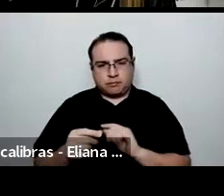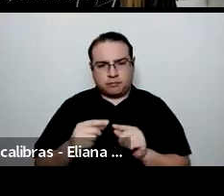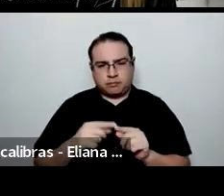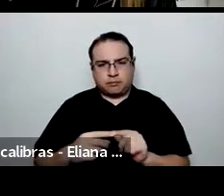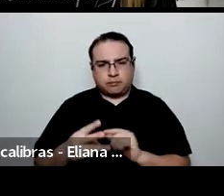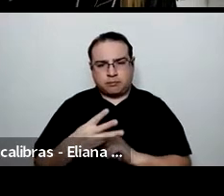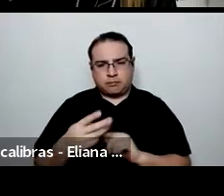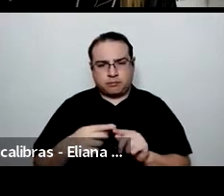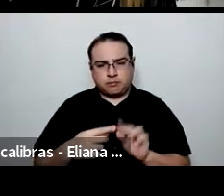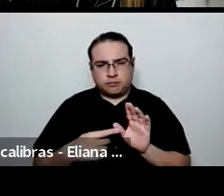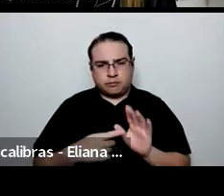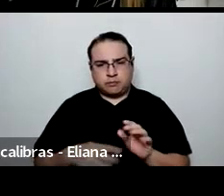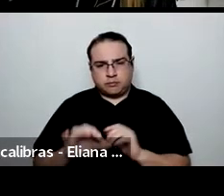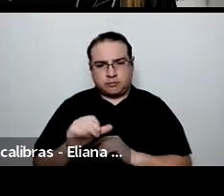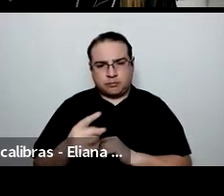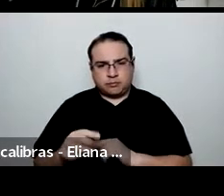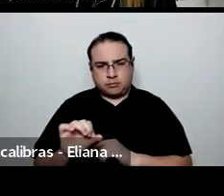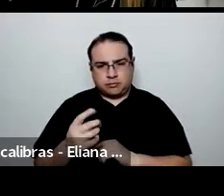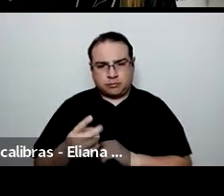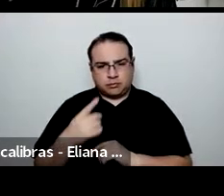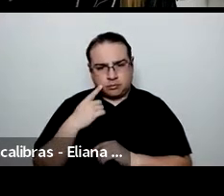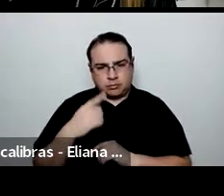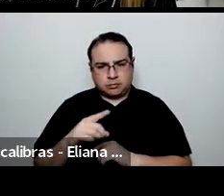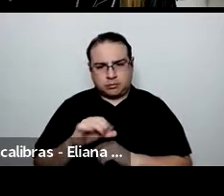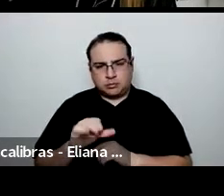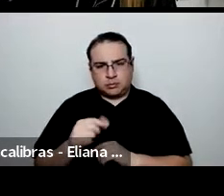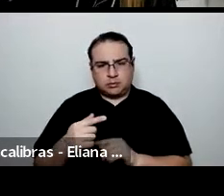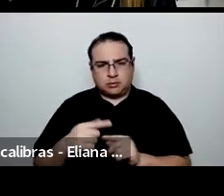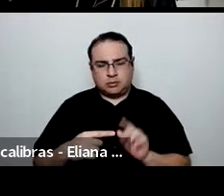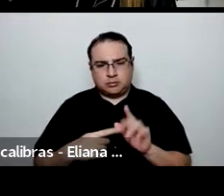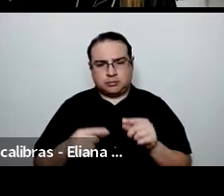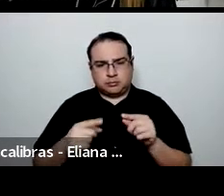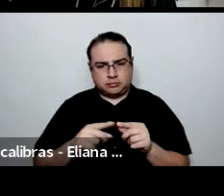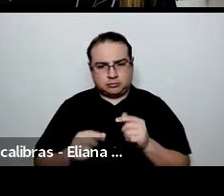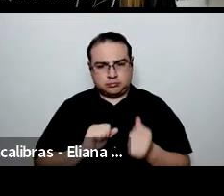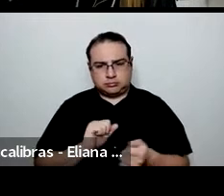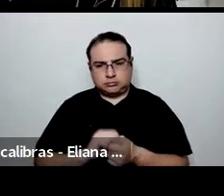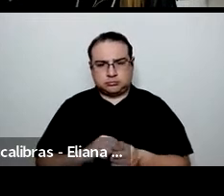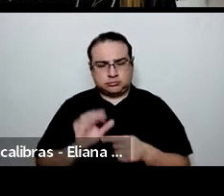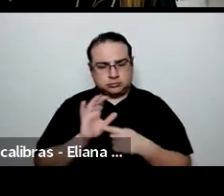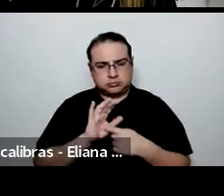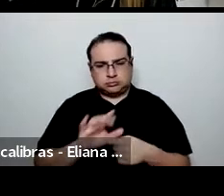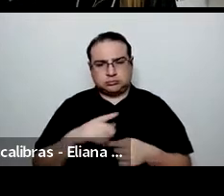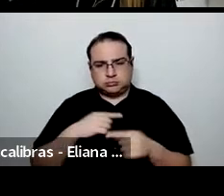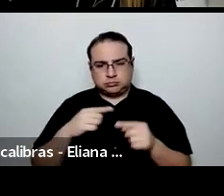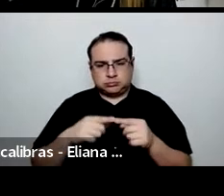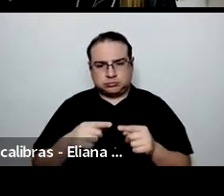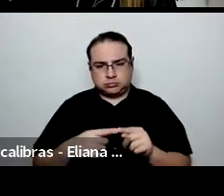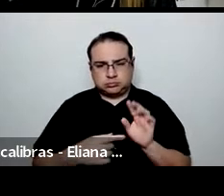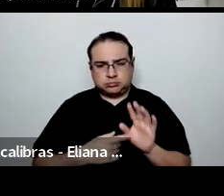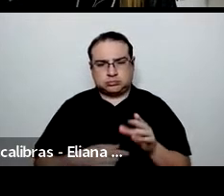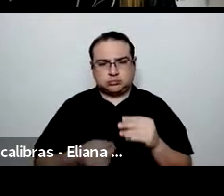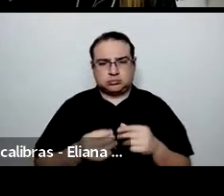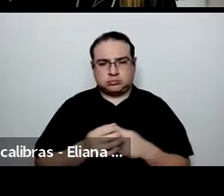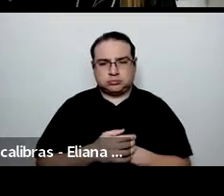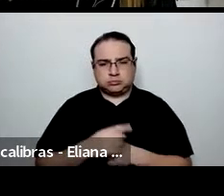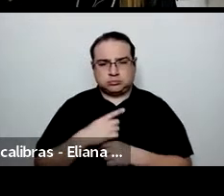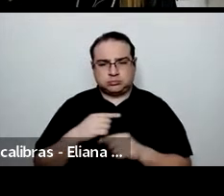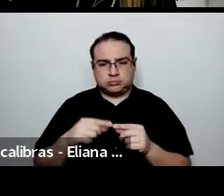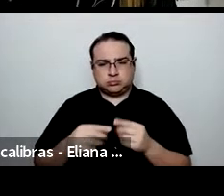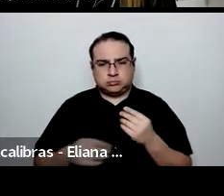parágrafo 3º da Lei 9504 97 e aplicou aos representantes beneficiários da propaganda